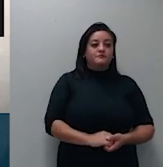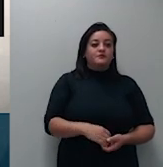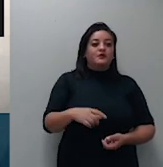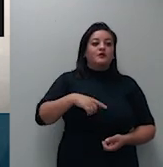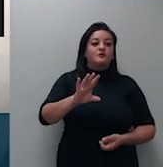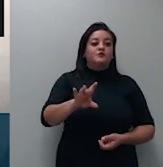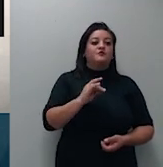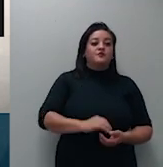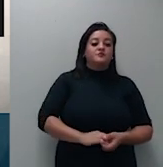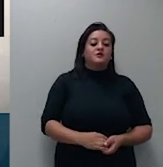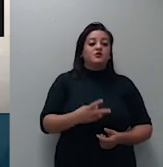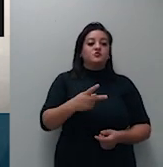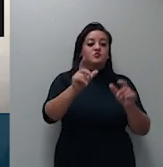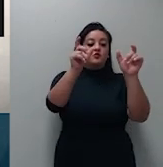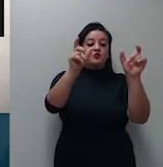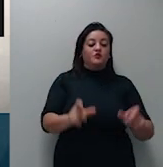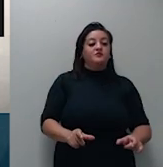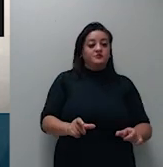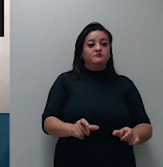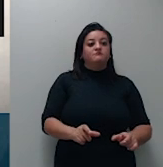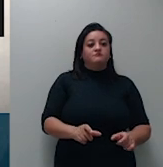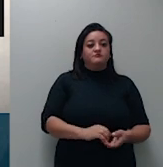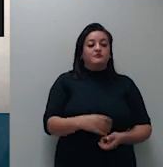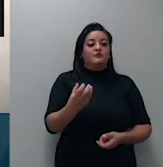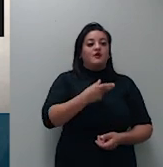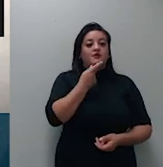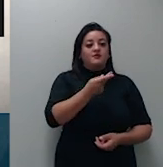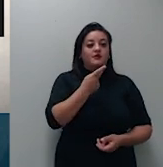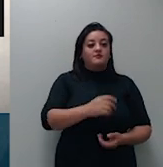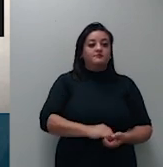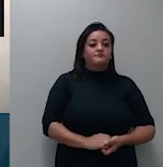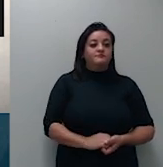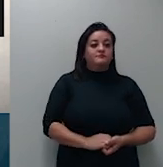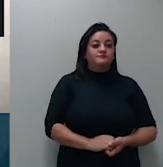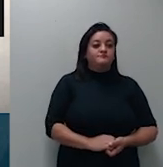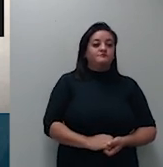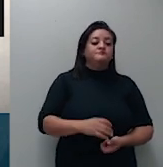tem preferência por ambas as partes agravante é agravado